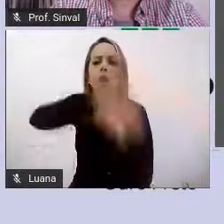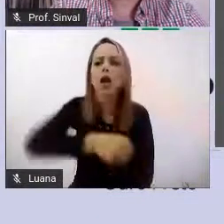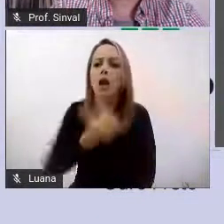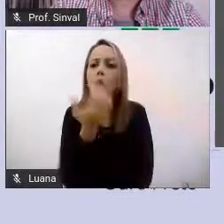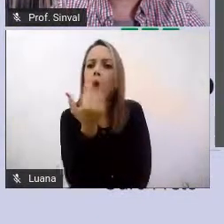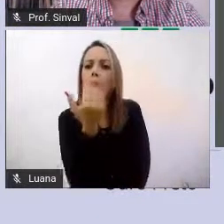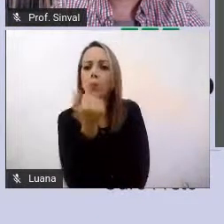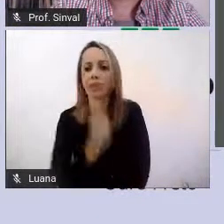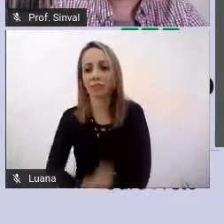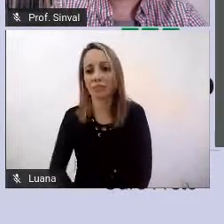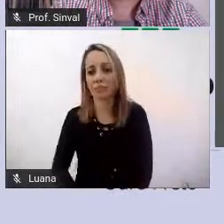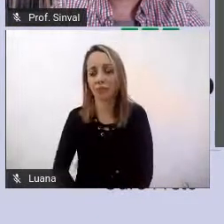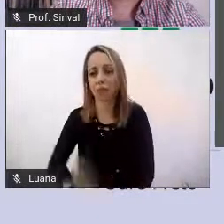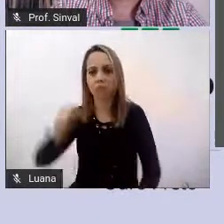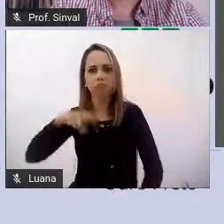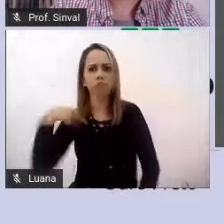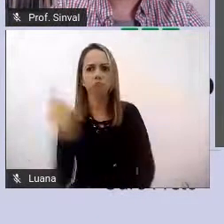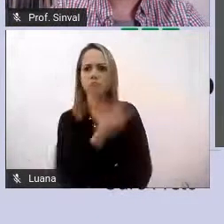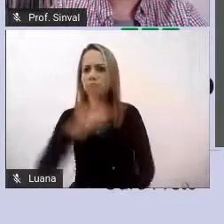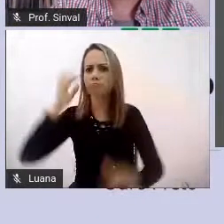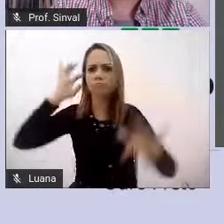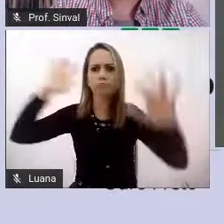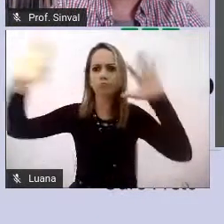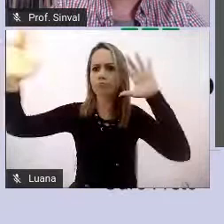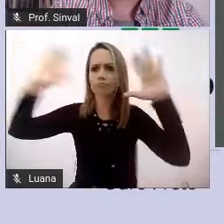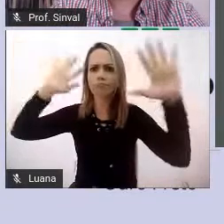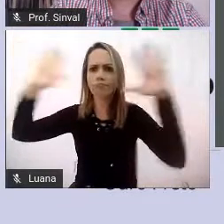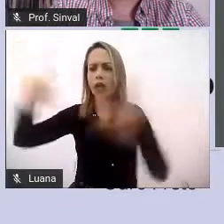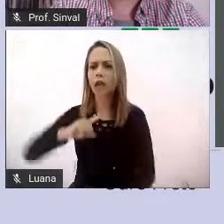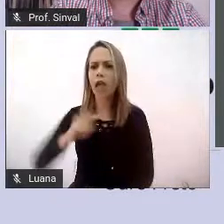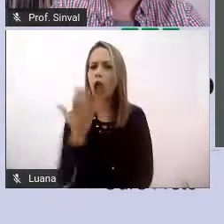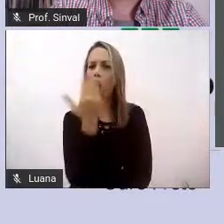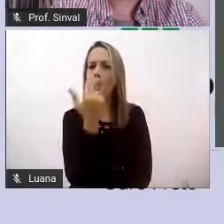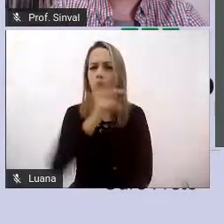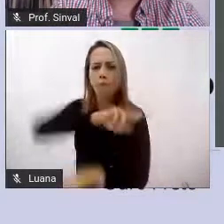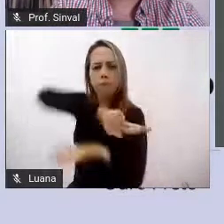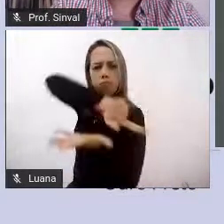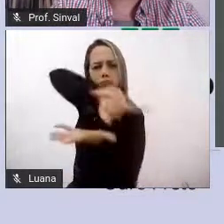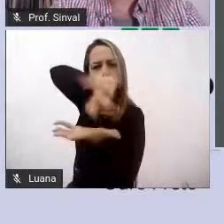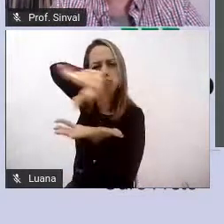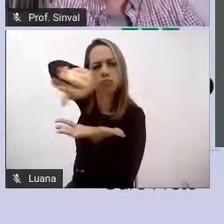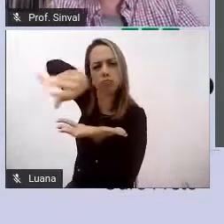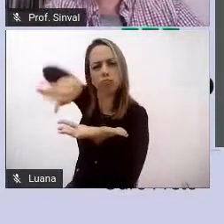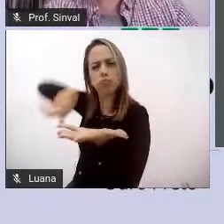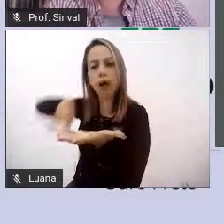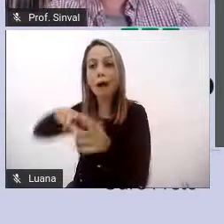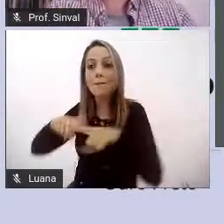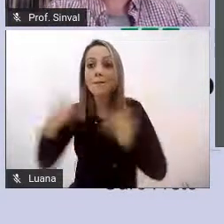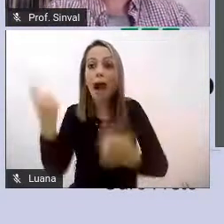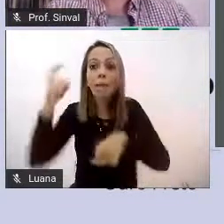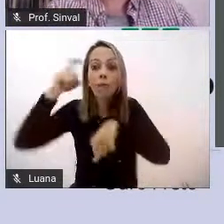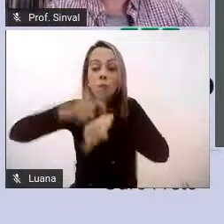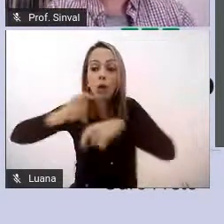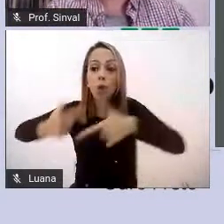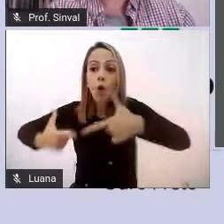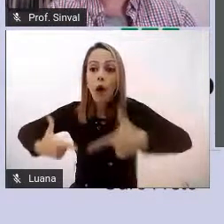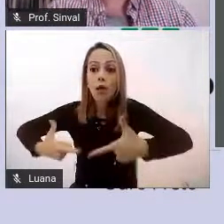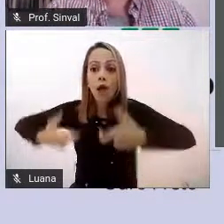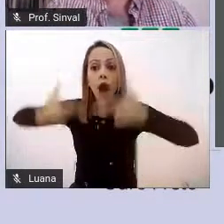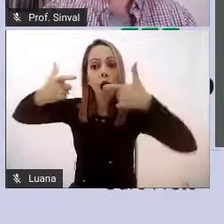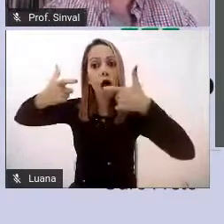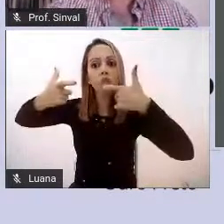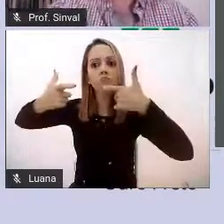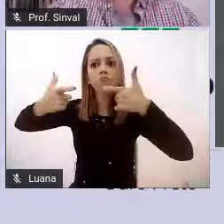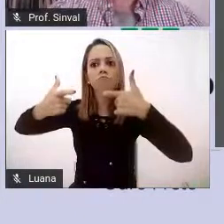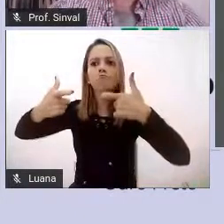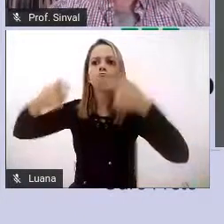esse imaginário da abundância dos trópicos, que em um momento de guerra, né, dá cenário a uma luta entre